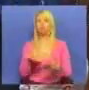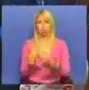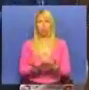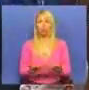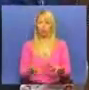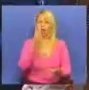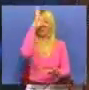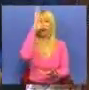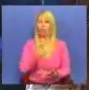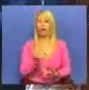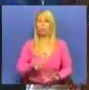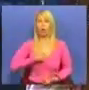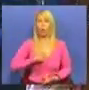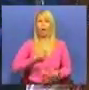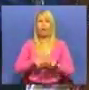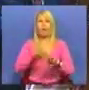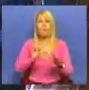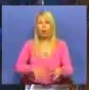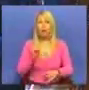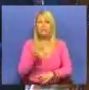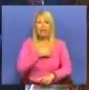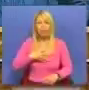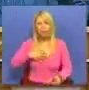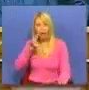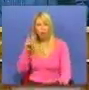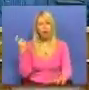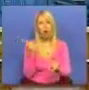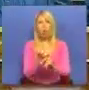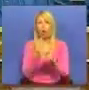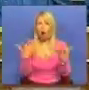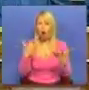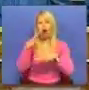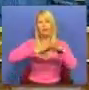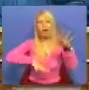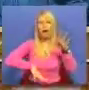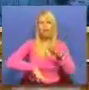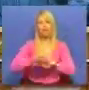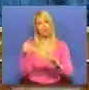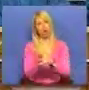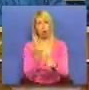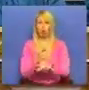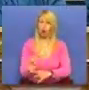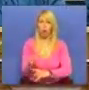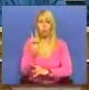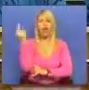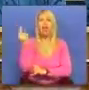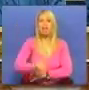as entidades reguladoras estão a fazer aquilo que devem para garantir que não há